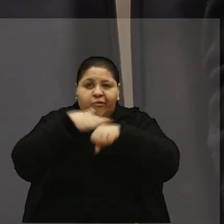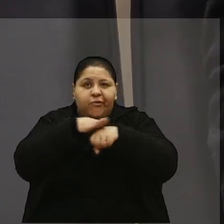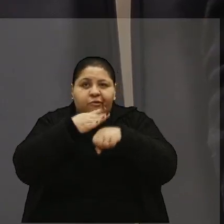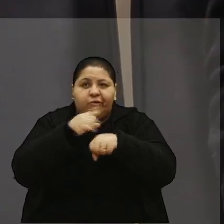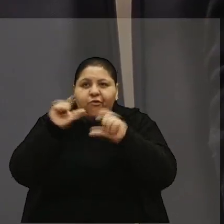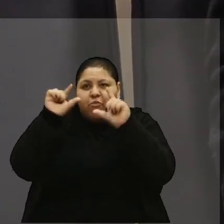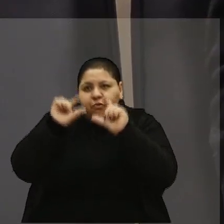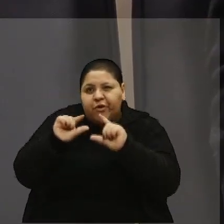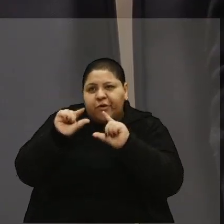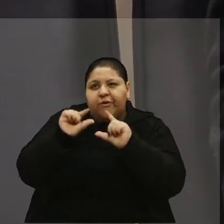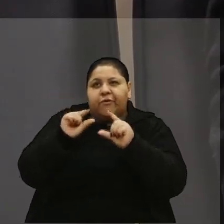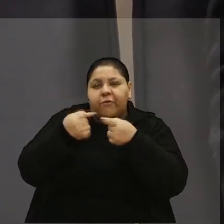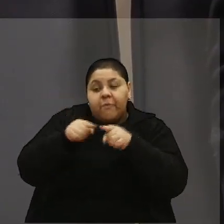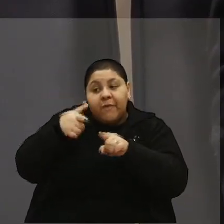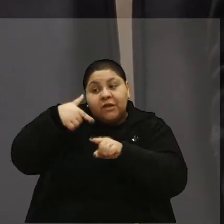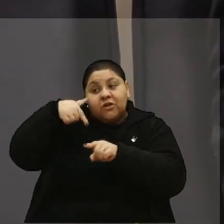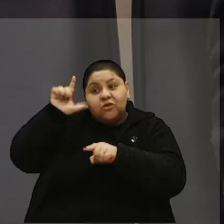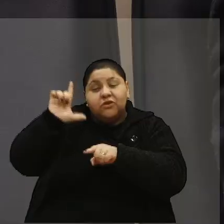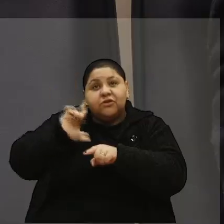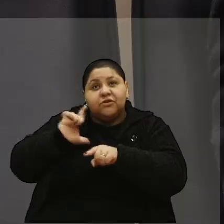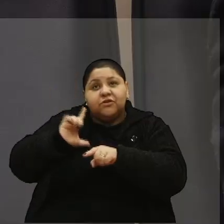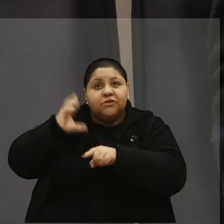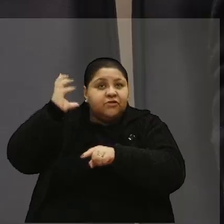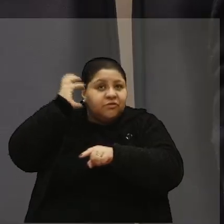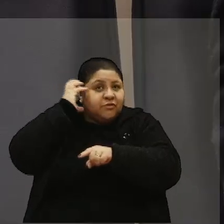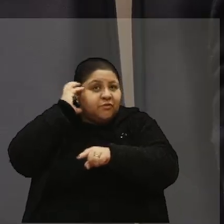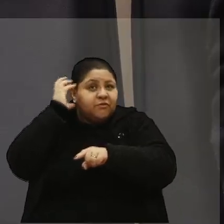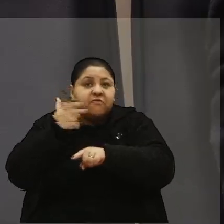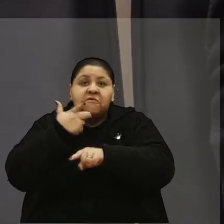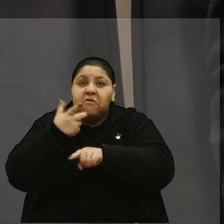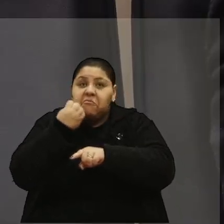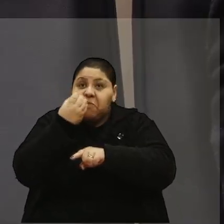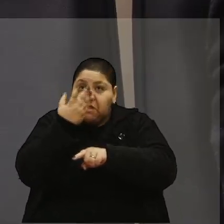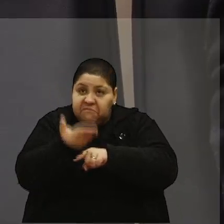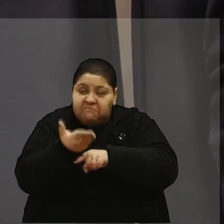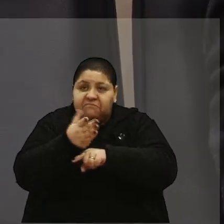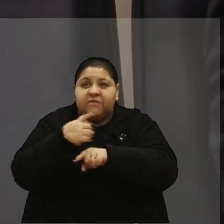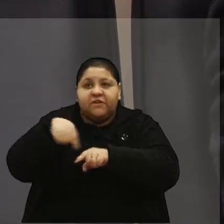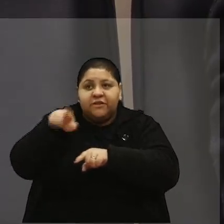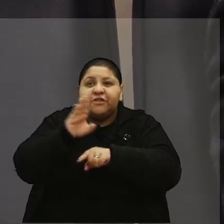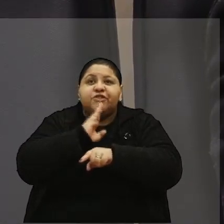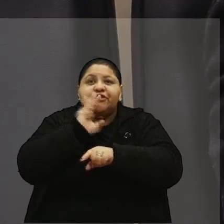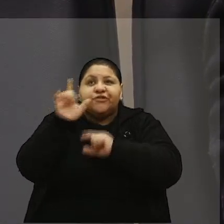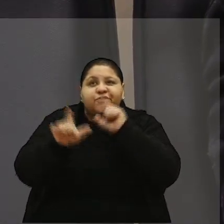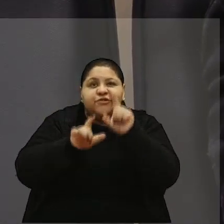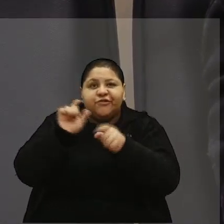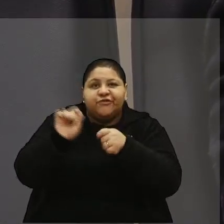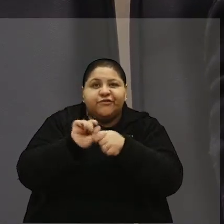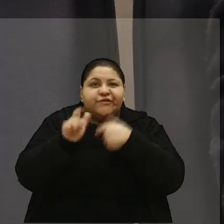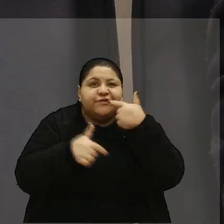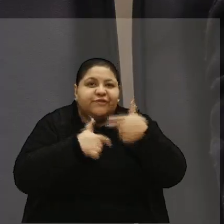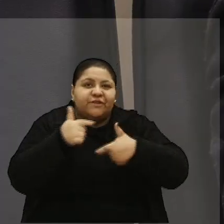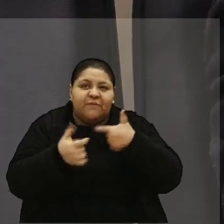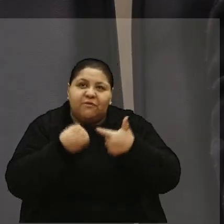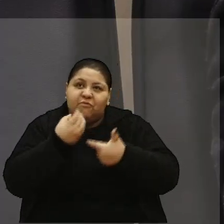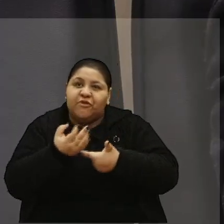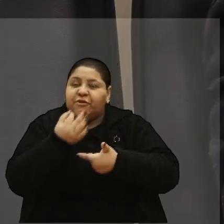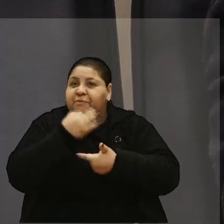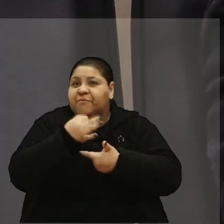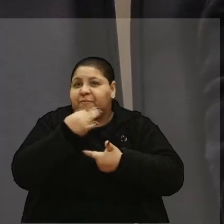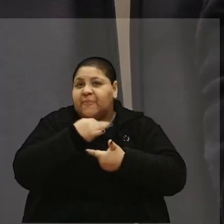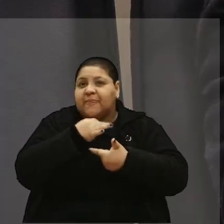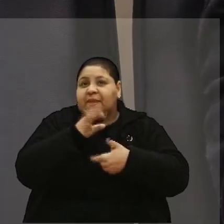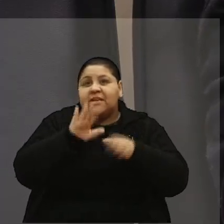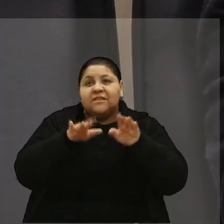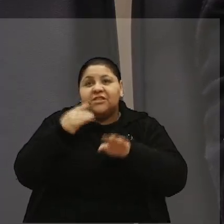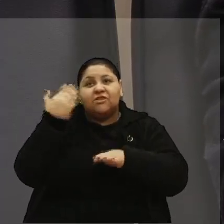um pouquinho, mas ontem também estive lá na rádio e o pessoal falou muito bem do senhor, né? Então a gente vai conhecendo pessoas que fazem um trabalho bom em Caxias e muitas vezes a gente não